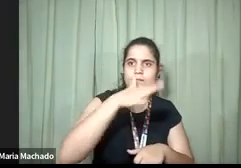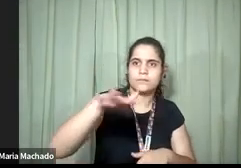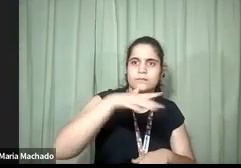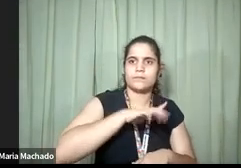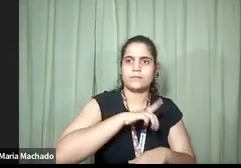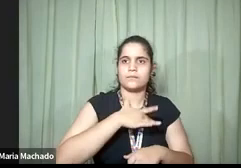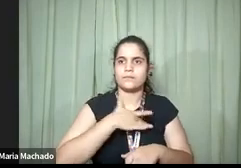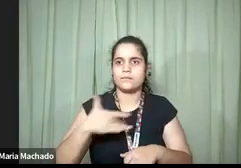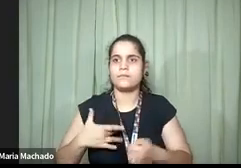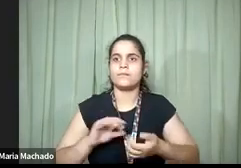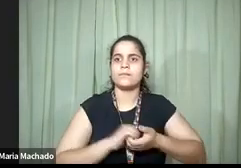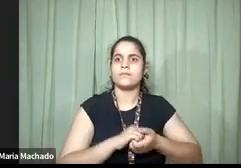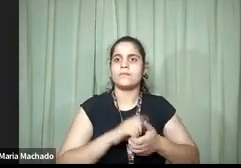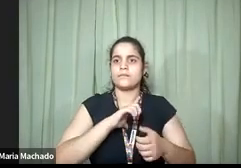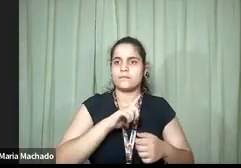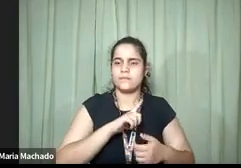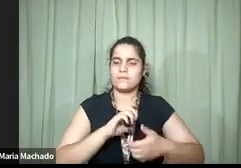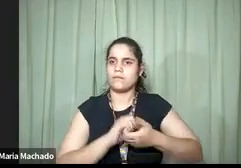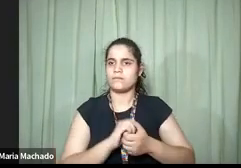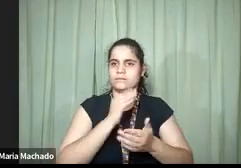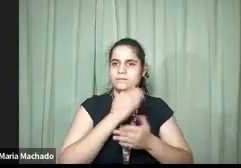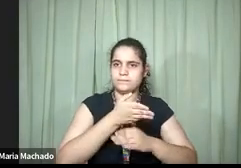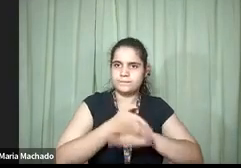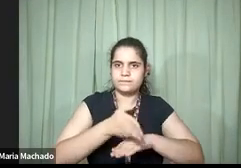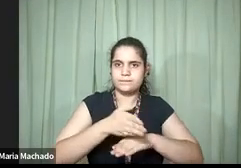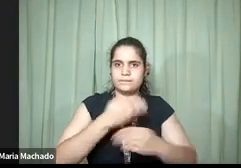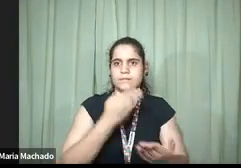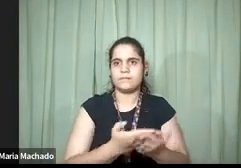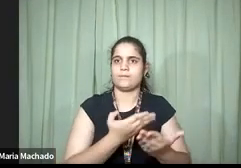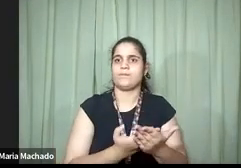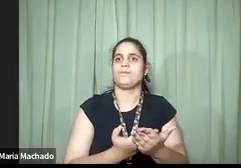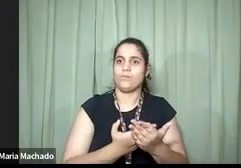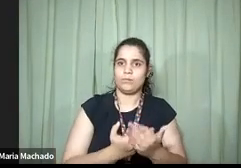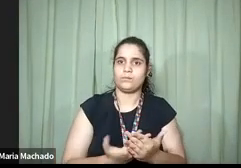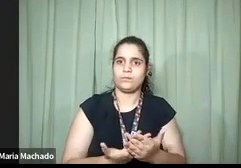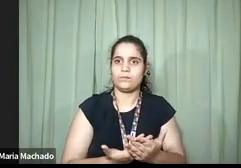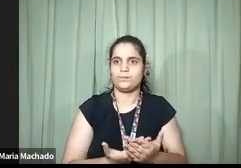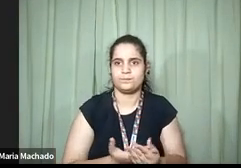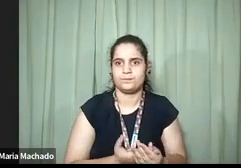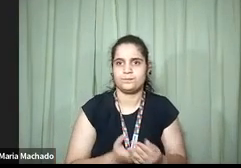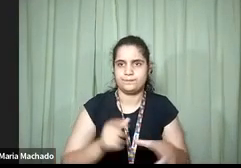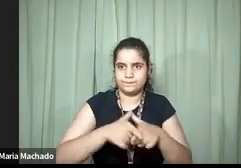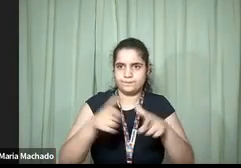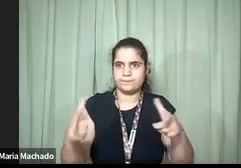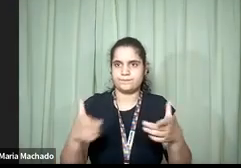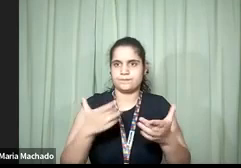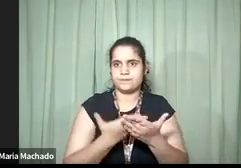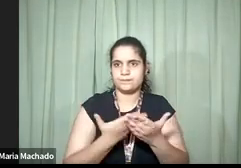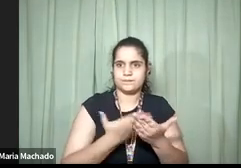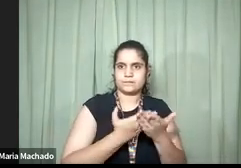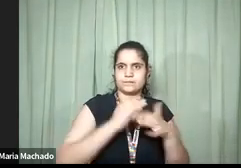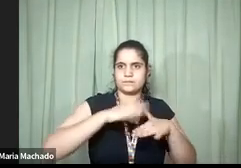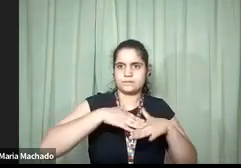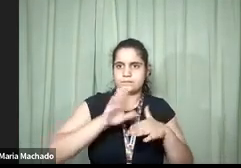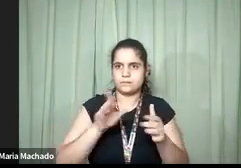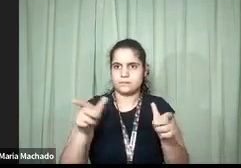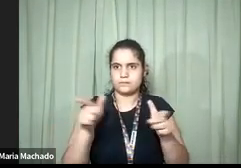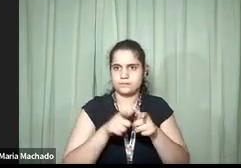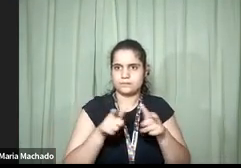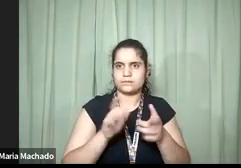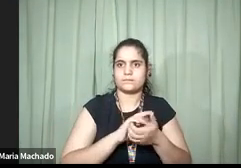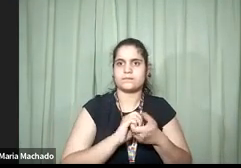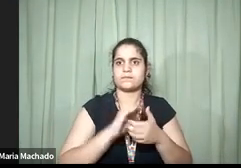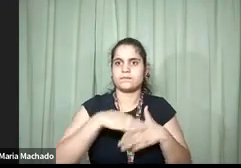também tenham acesso a essa aula, que é um grande conteúdo, que, mais uma vez, como eu posso